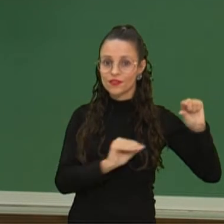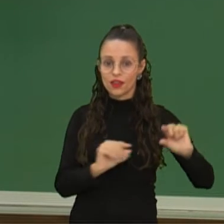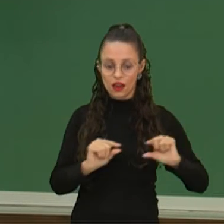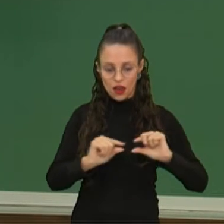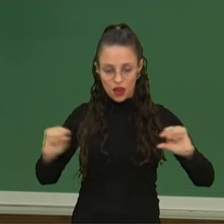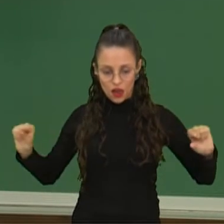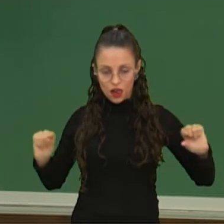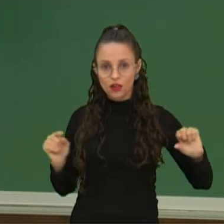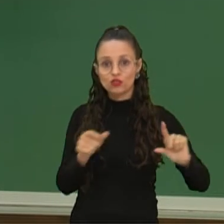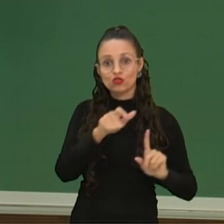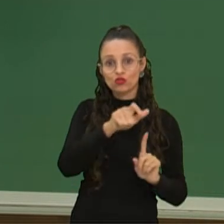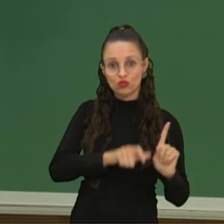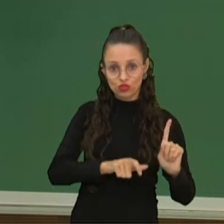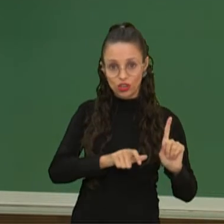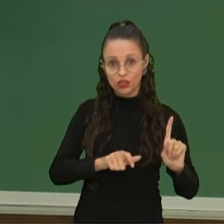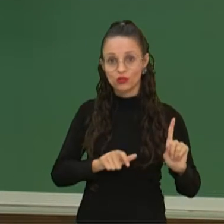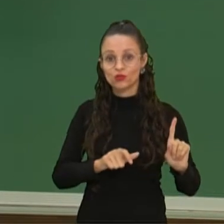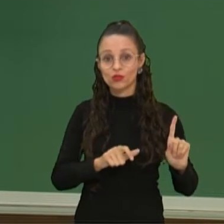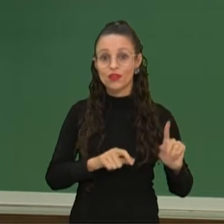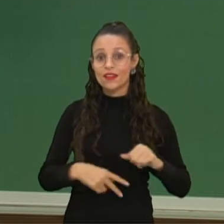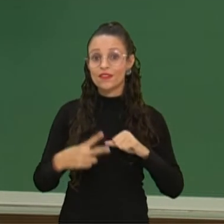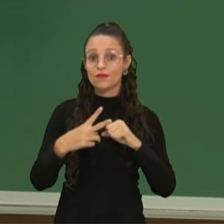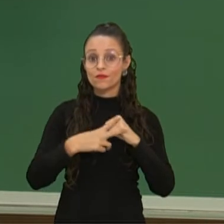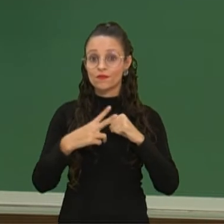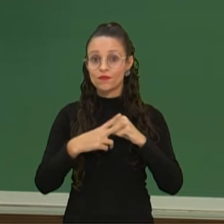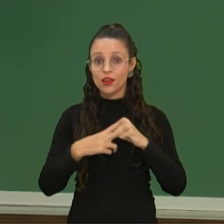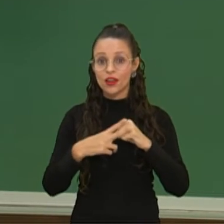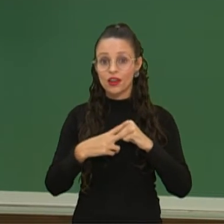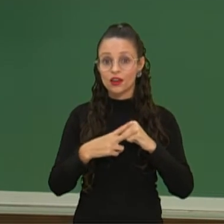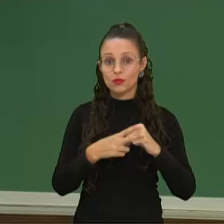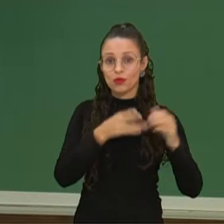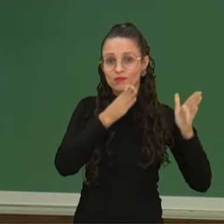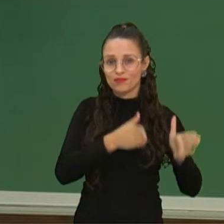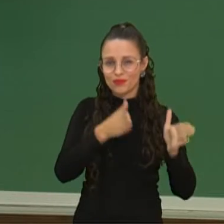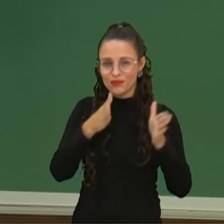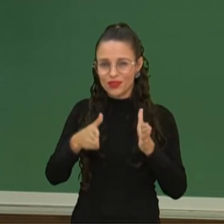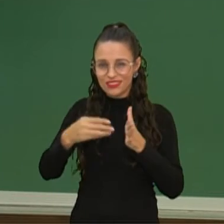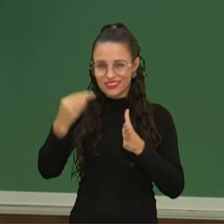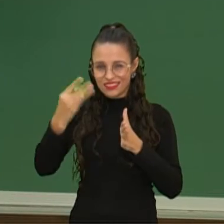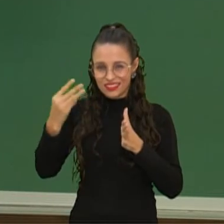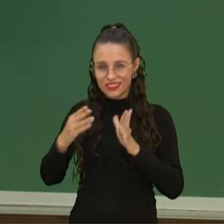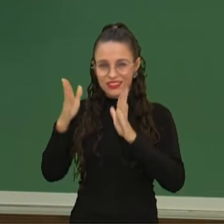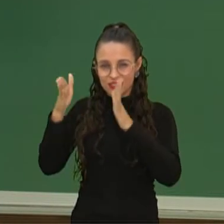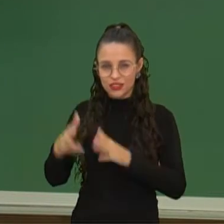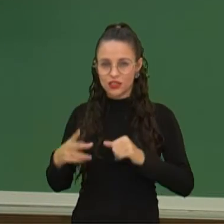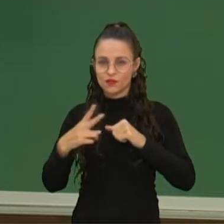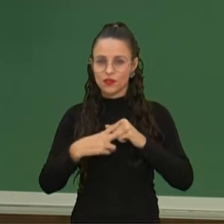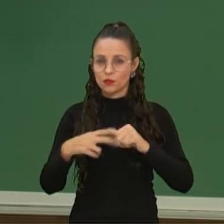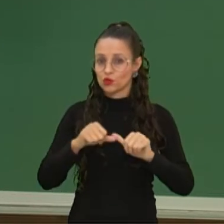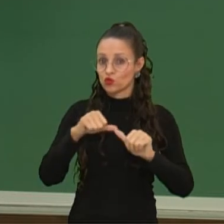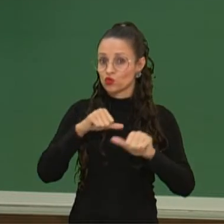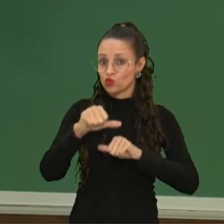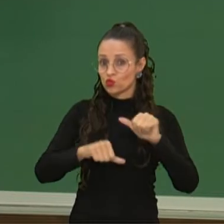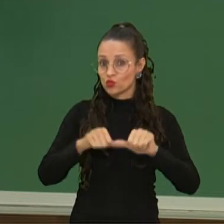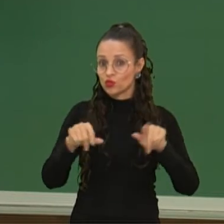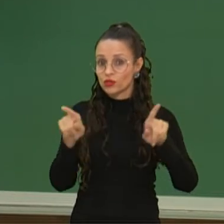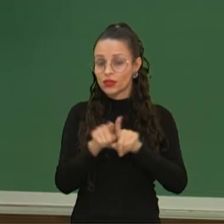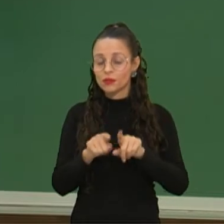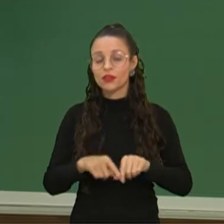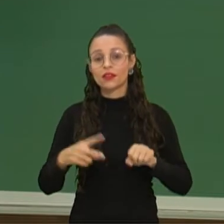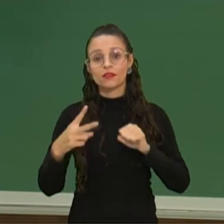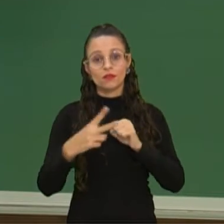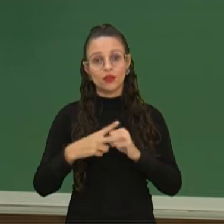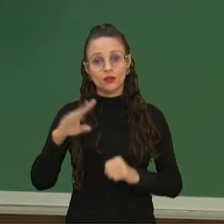passiva. O verbo vai para a terceira coluna. No caso, por ser um verbo regular, não muda, né? E o verbo to